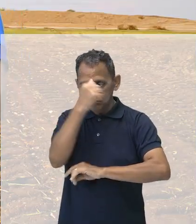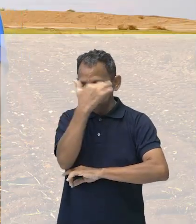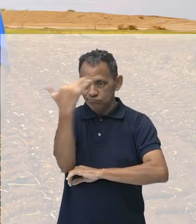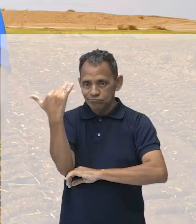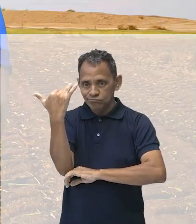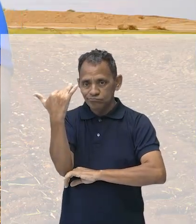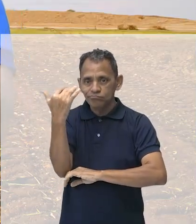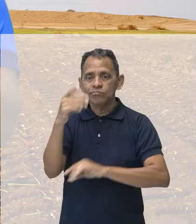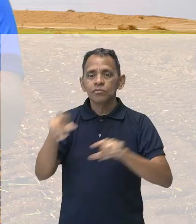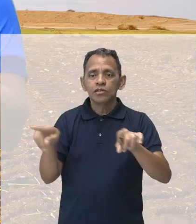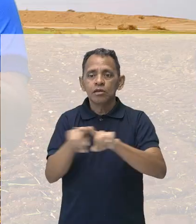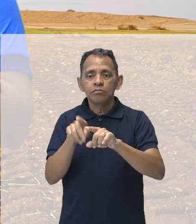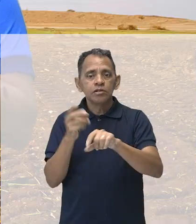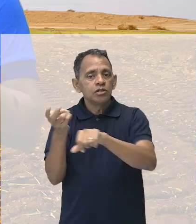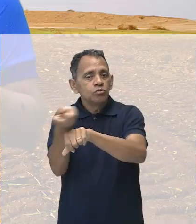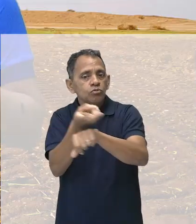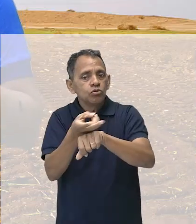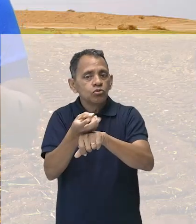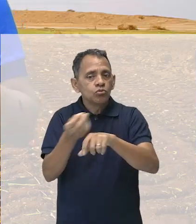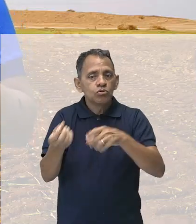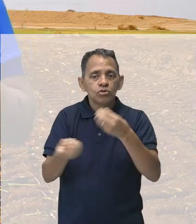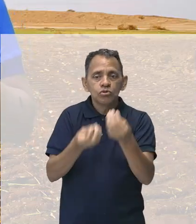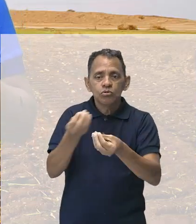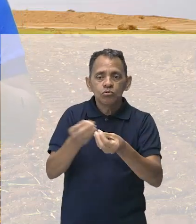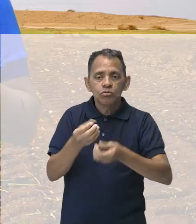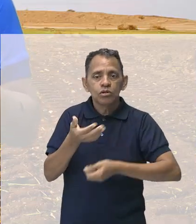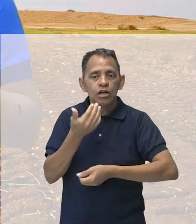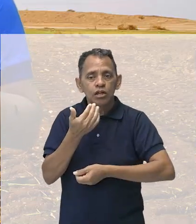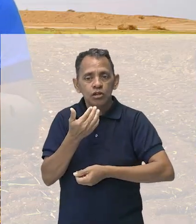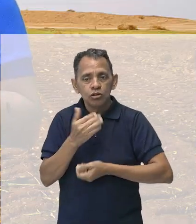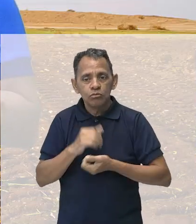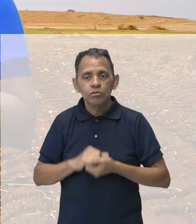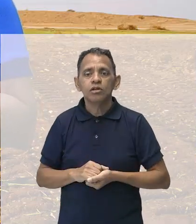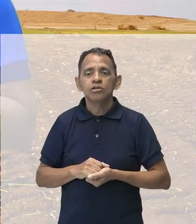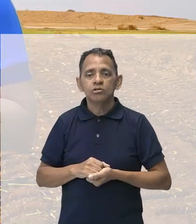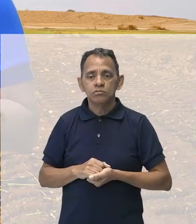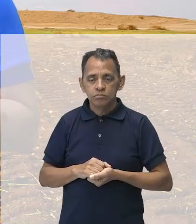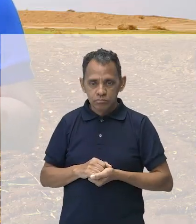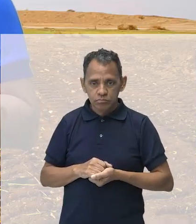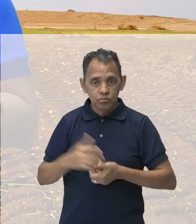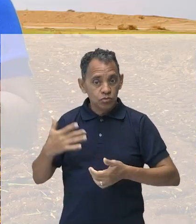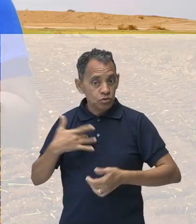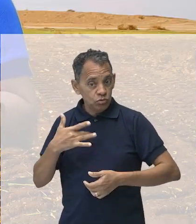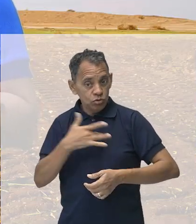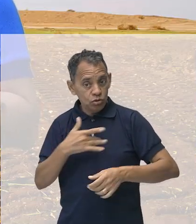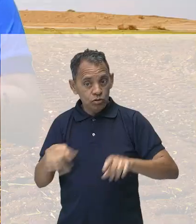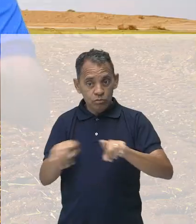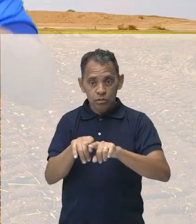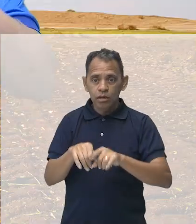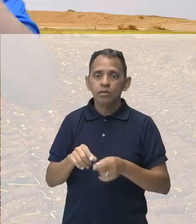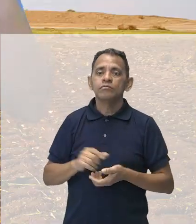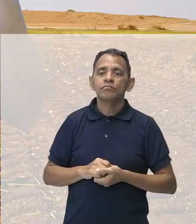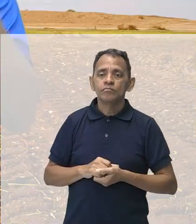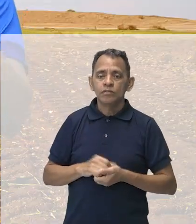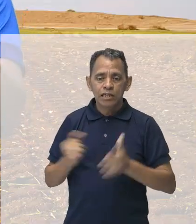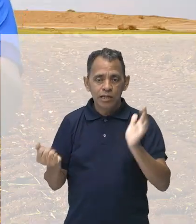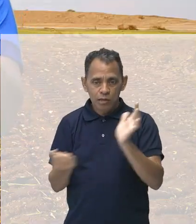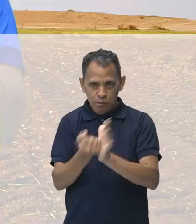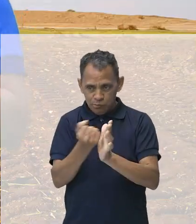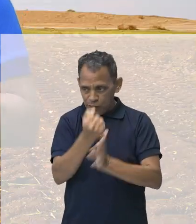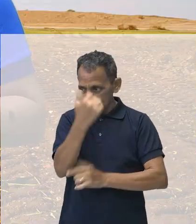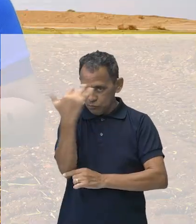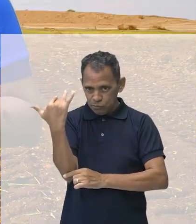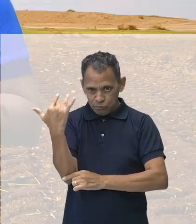as demandas ali dos consumidores por alimentos mais saudáveis e com um menor impacto ambiental. Então, tudo